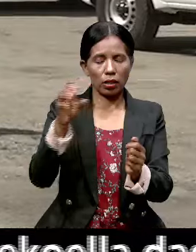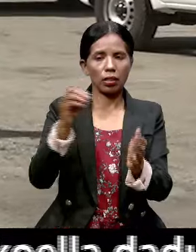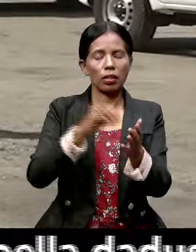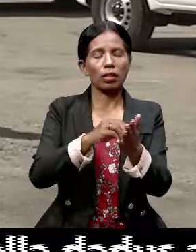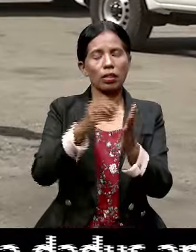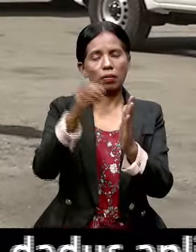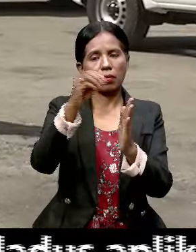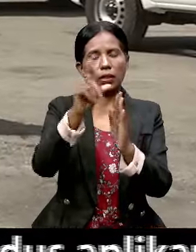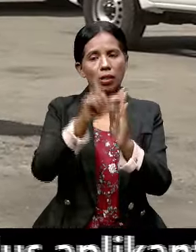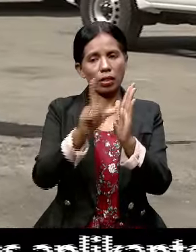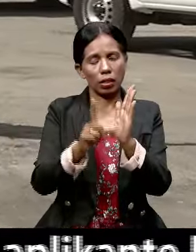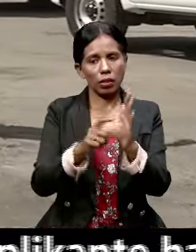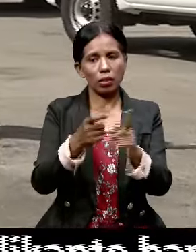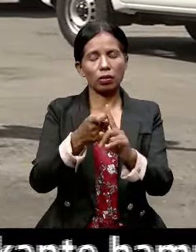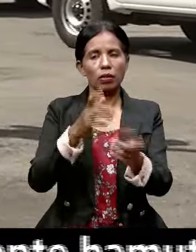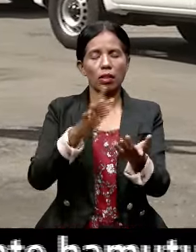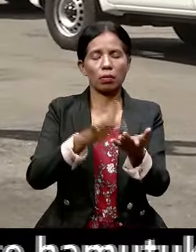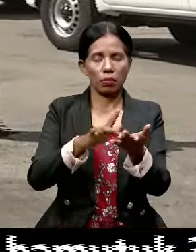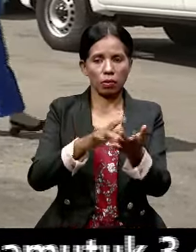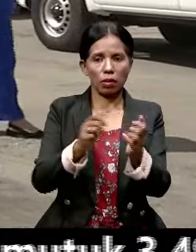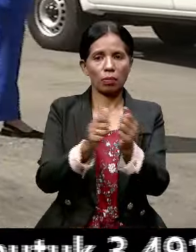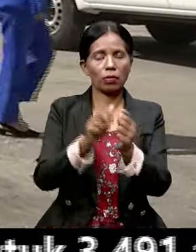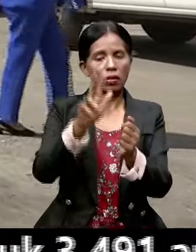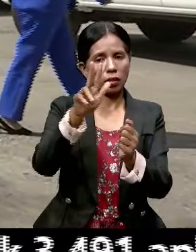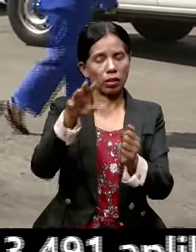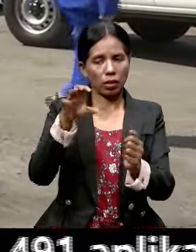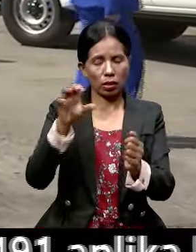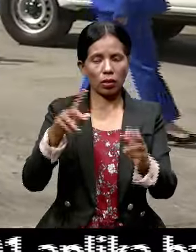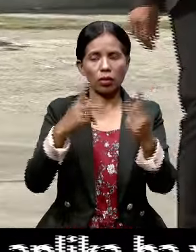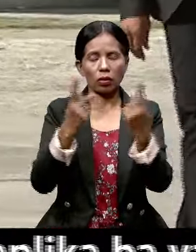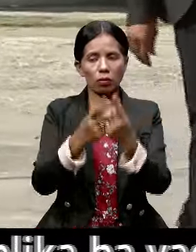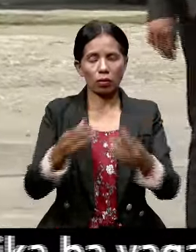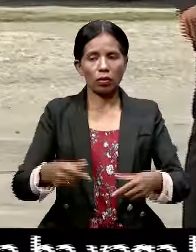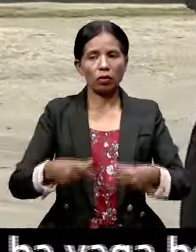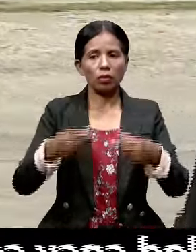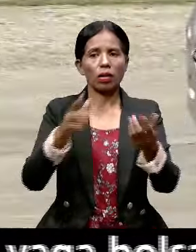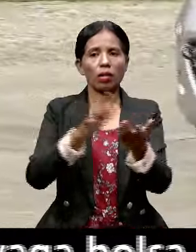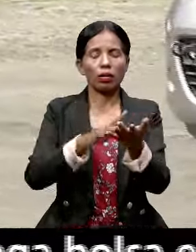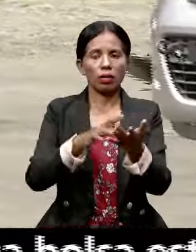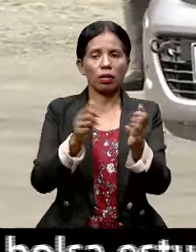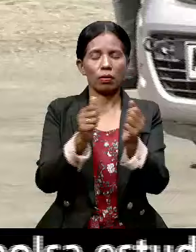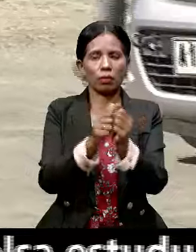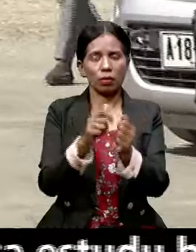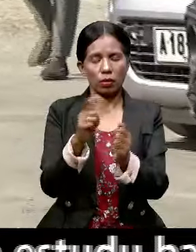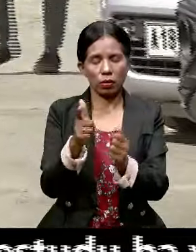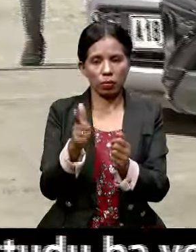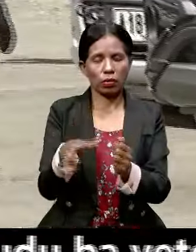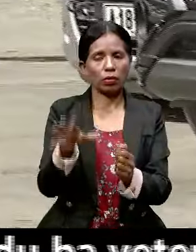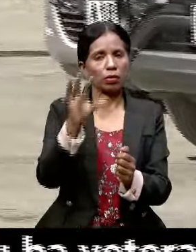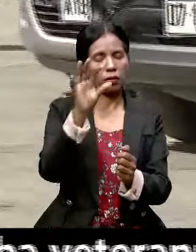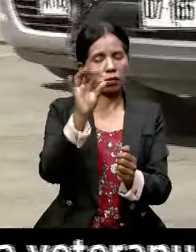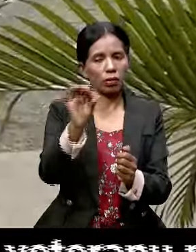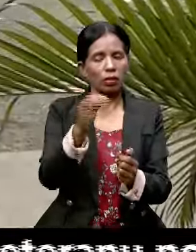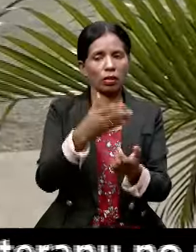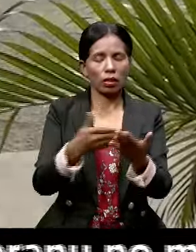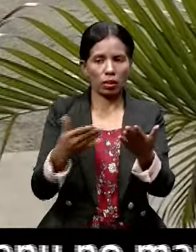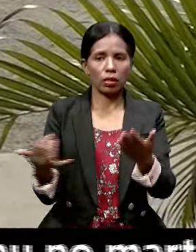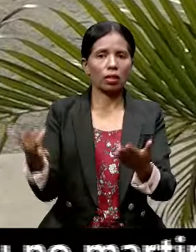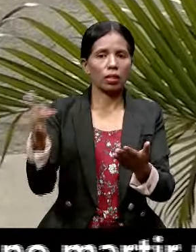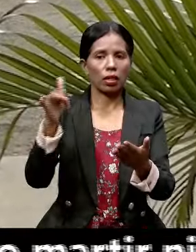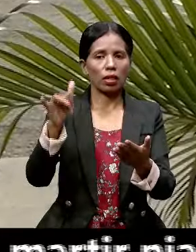contrato, mai behu se ai moruk item atustolo ne, companhia foi hatama ai moruk item ronulo resinsia, no produto